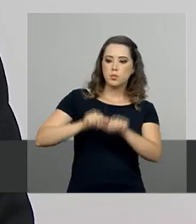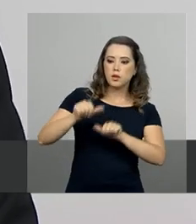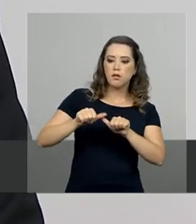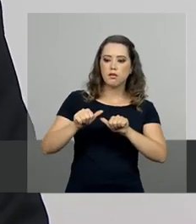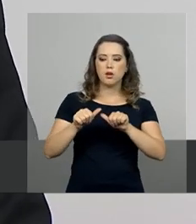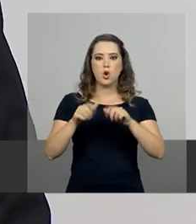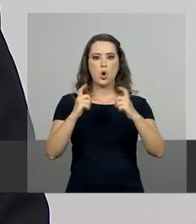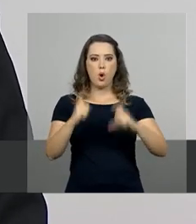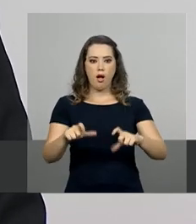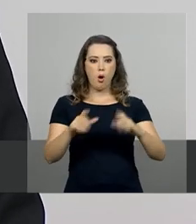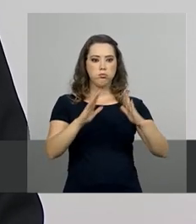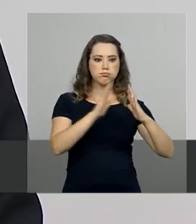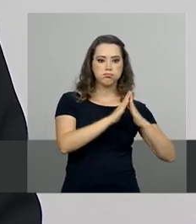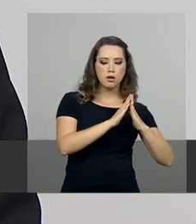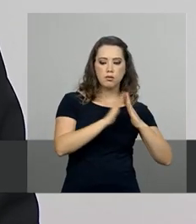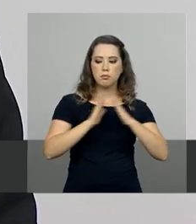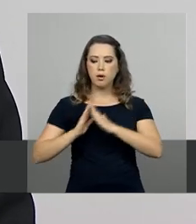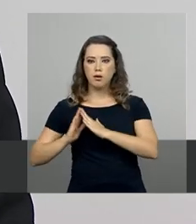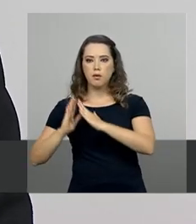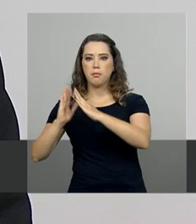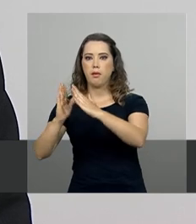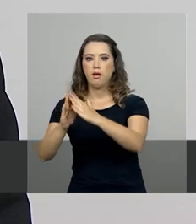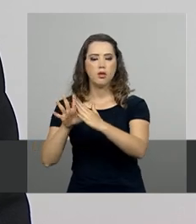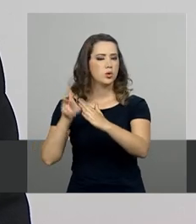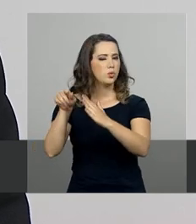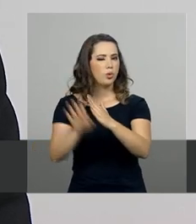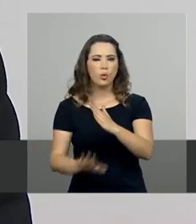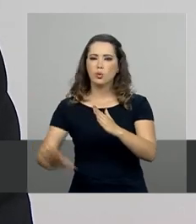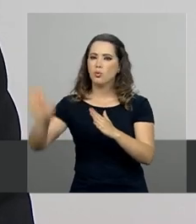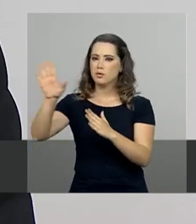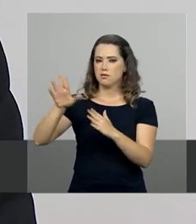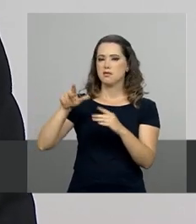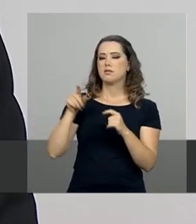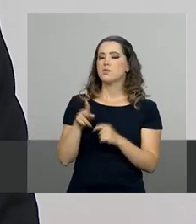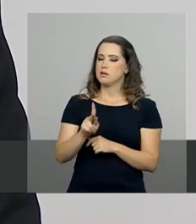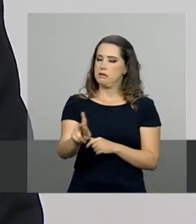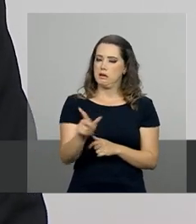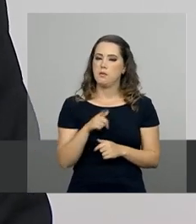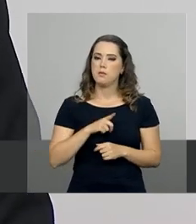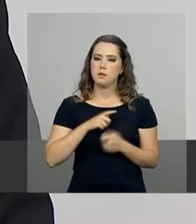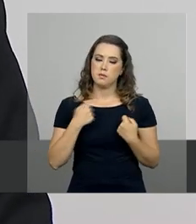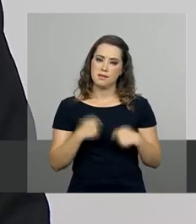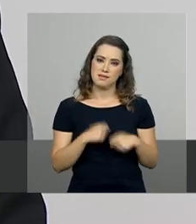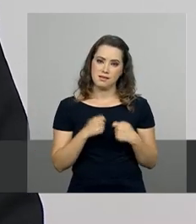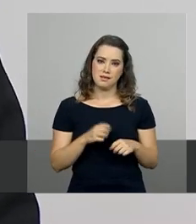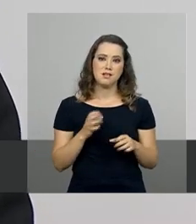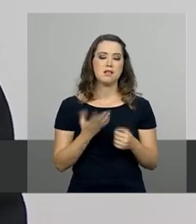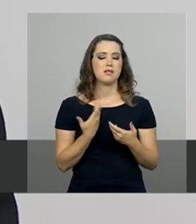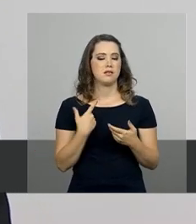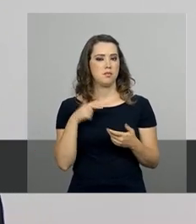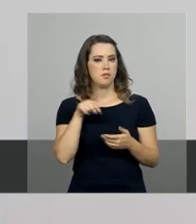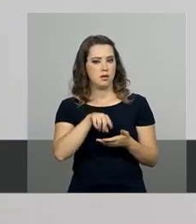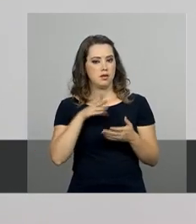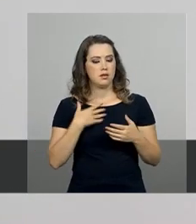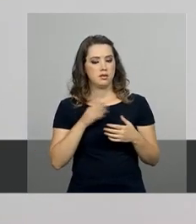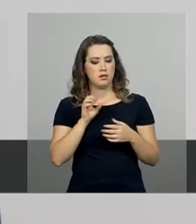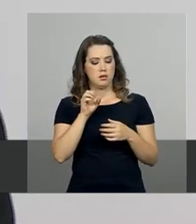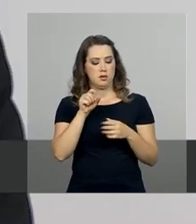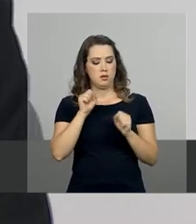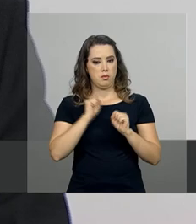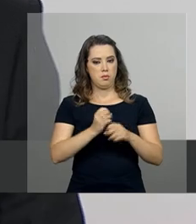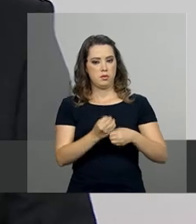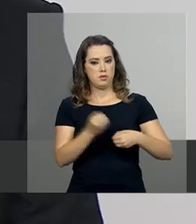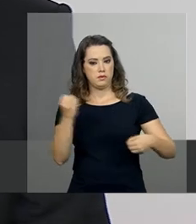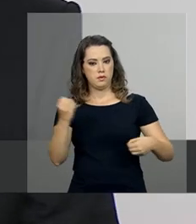de transferências para que possam então formar se e também informar aos seus filhos